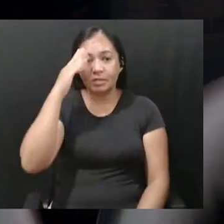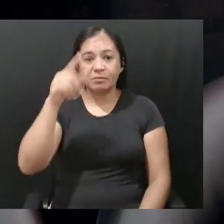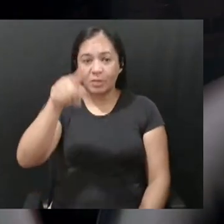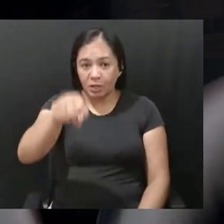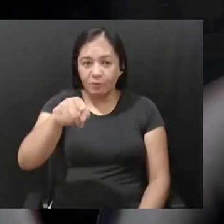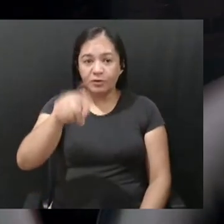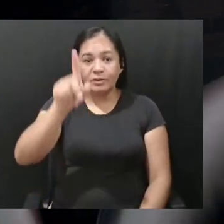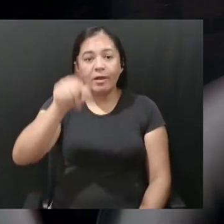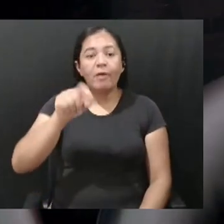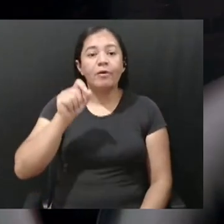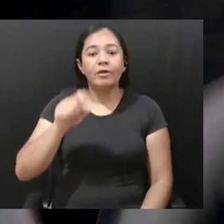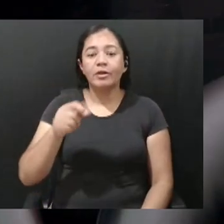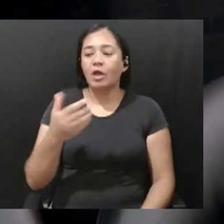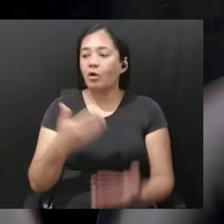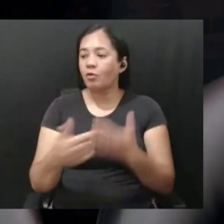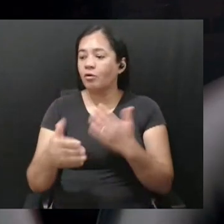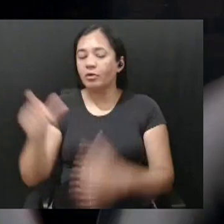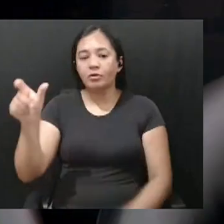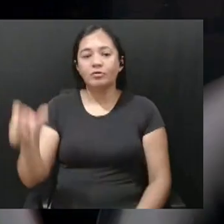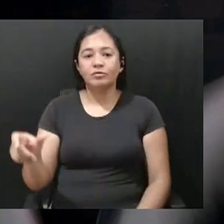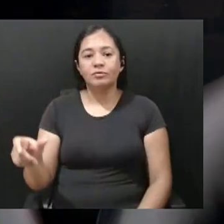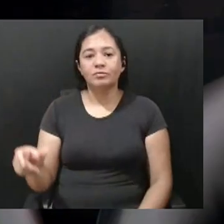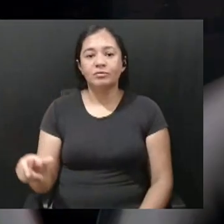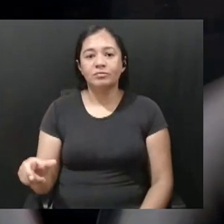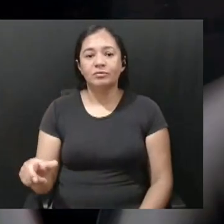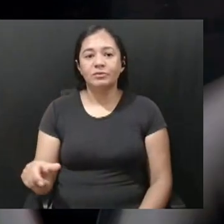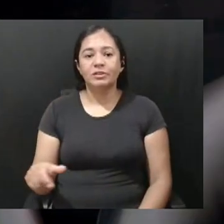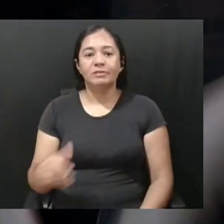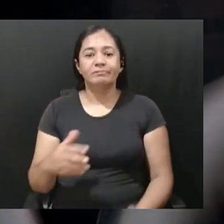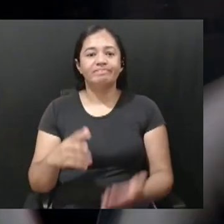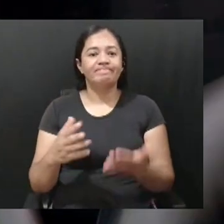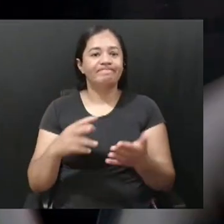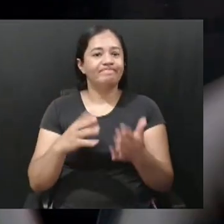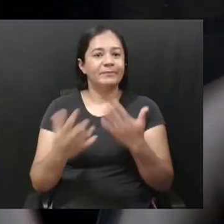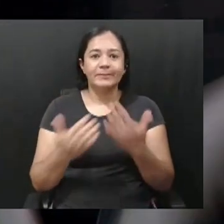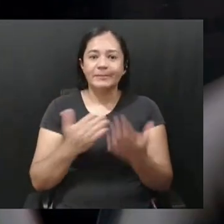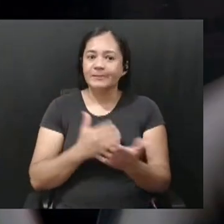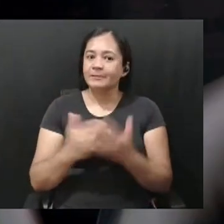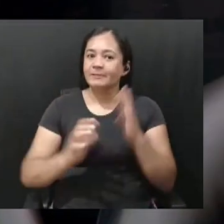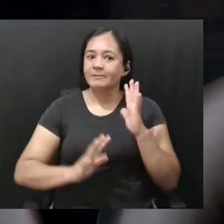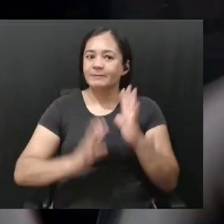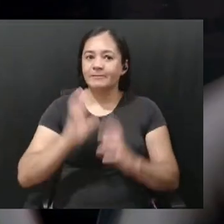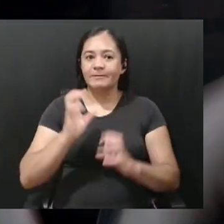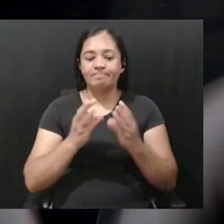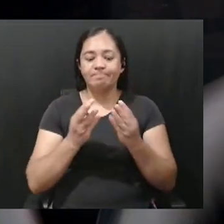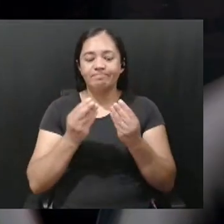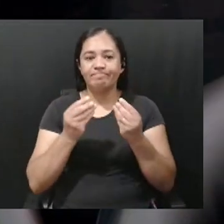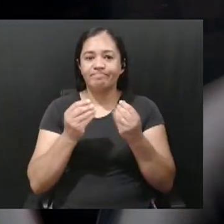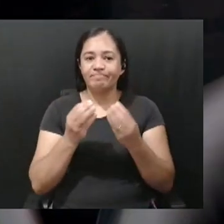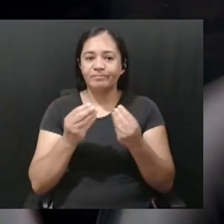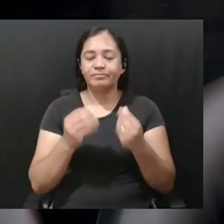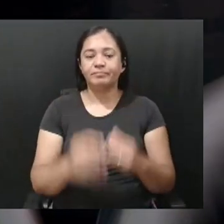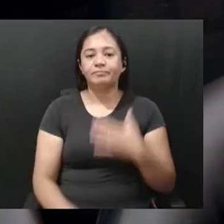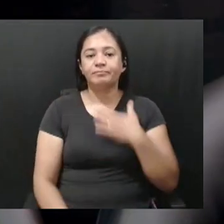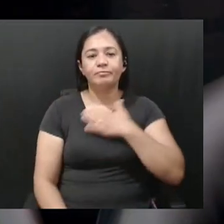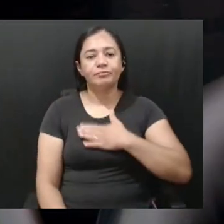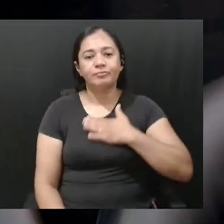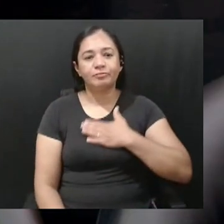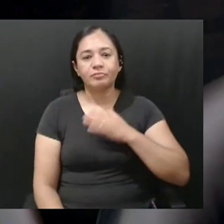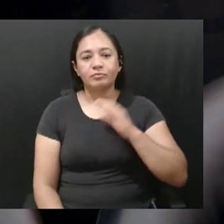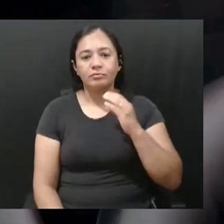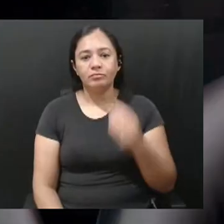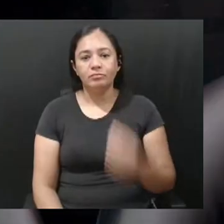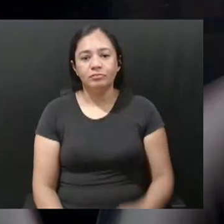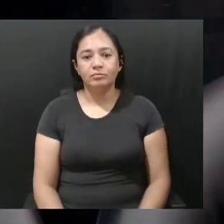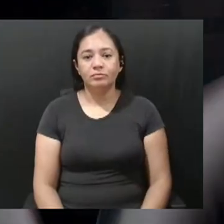for trazer é campo frágil, né, tá. Sim. Eu gosto muito tem o ex-presidente da África do Sul, né, o